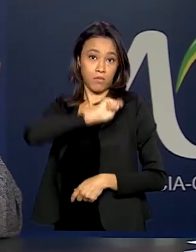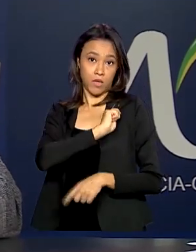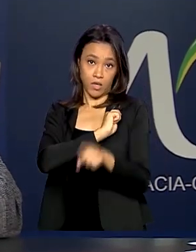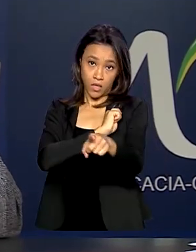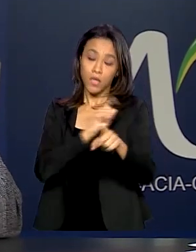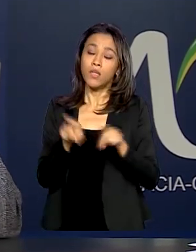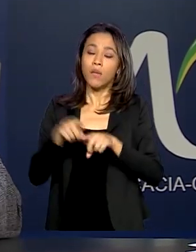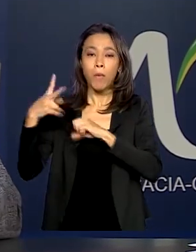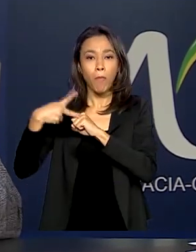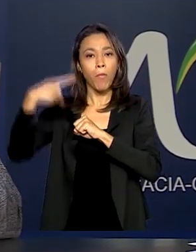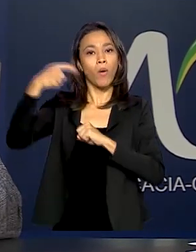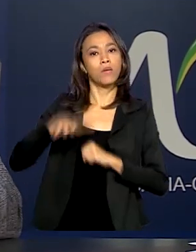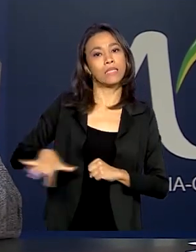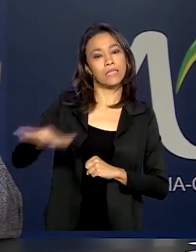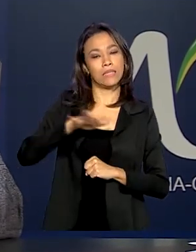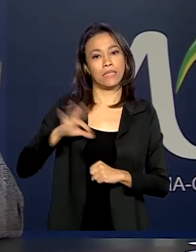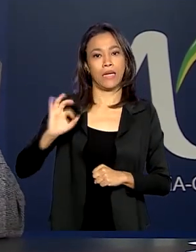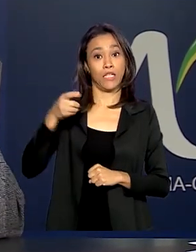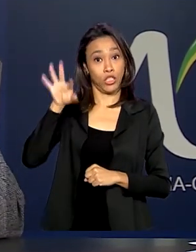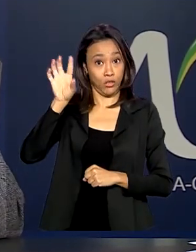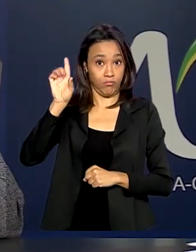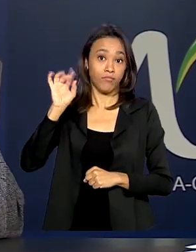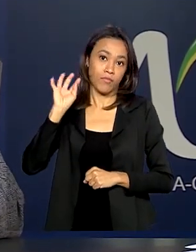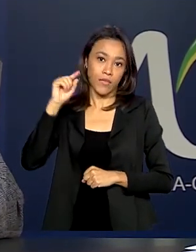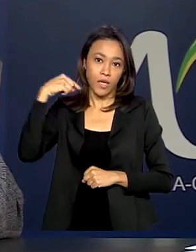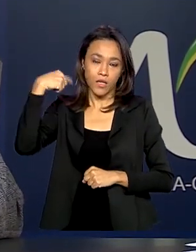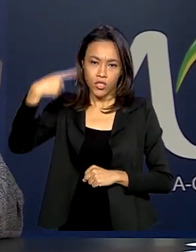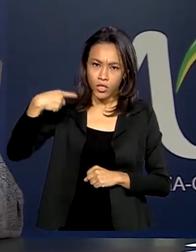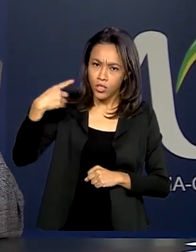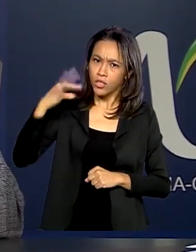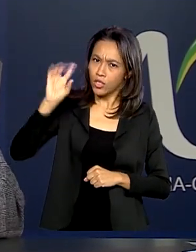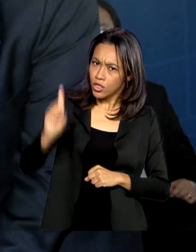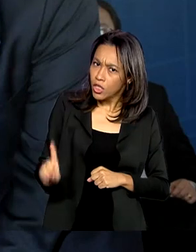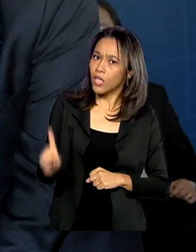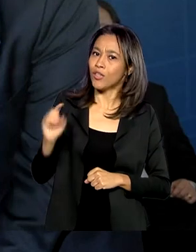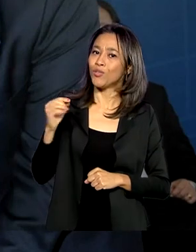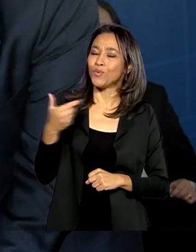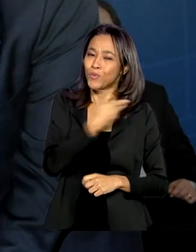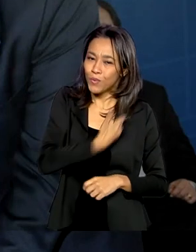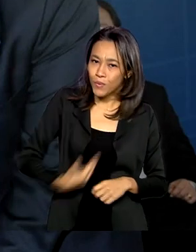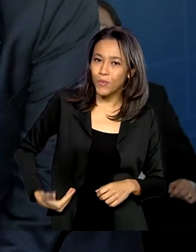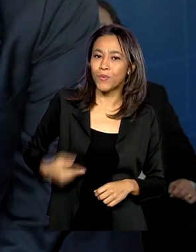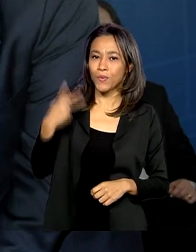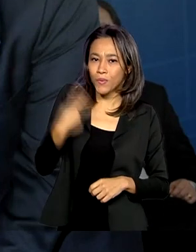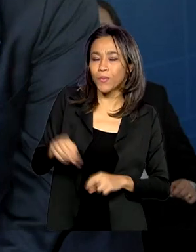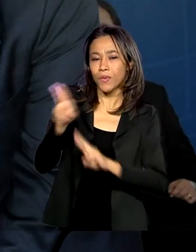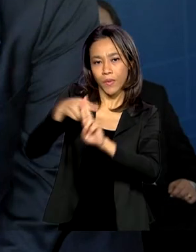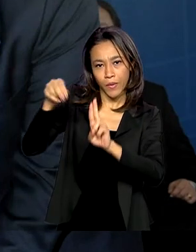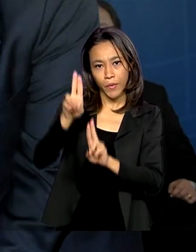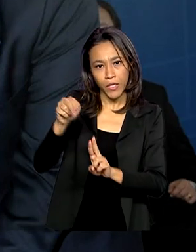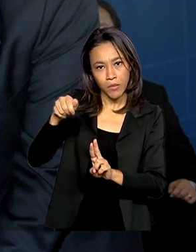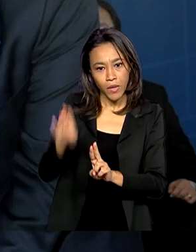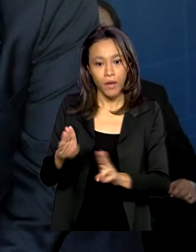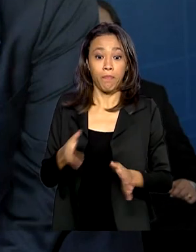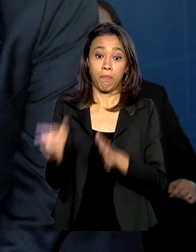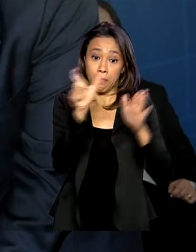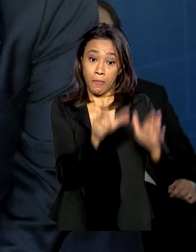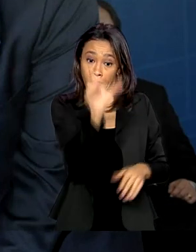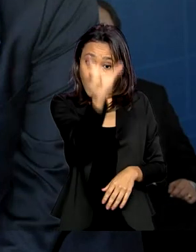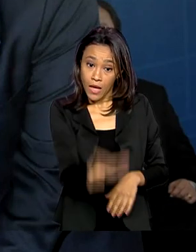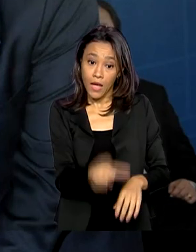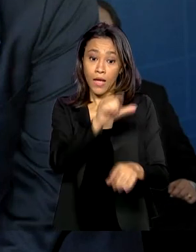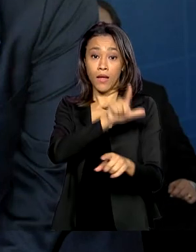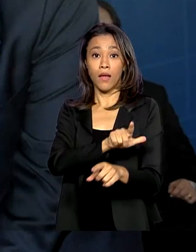além de pós-graduação em Direito Público pela Universidade de Brasília. José Levi Melo do Amaral Júnior foi secretário